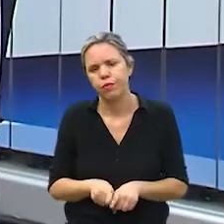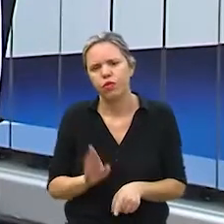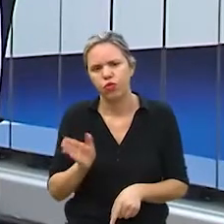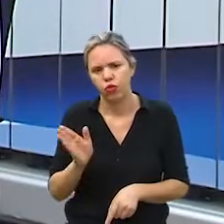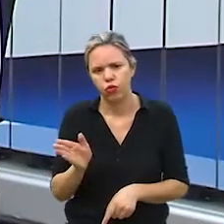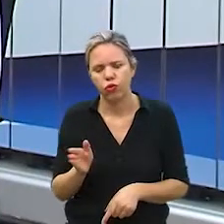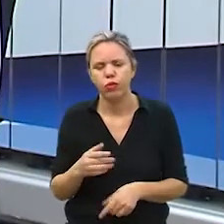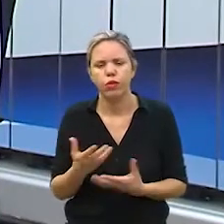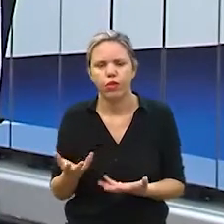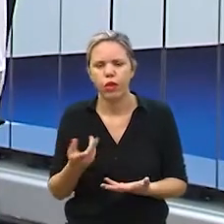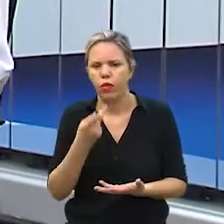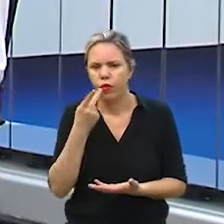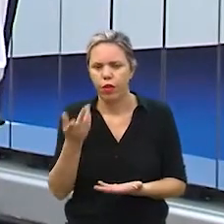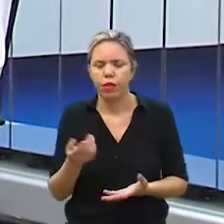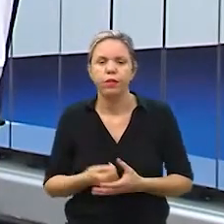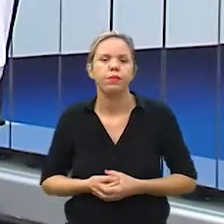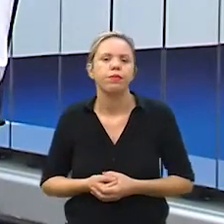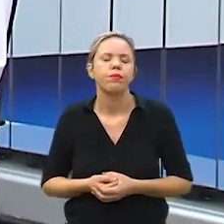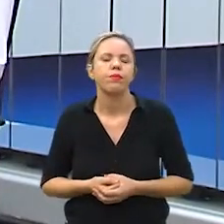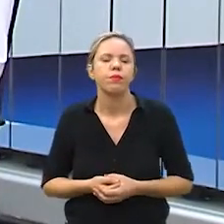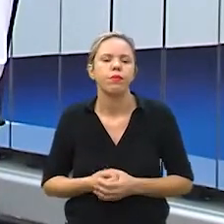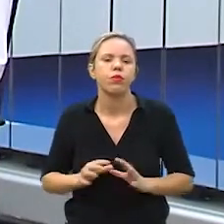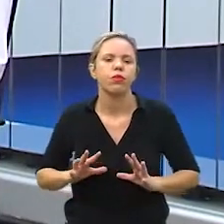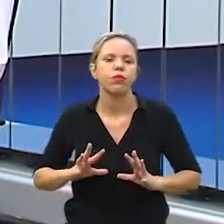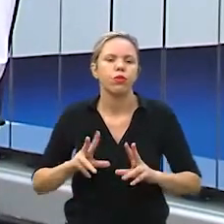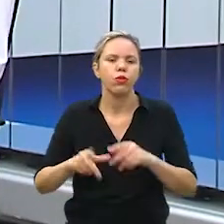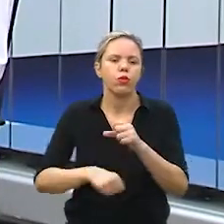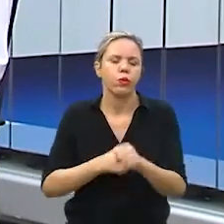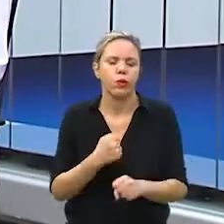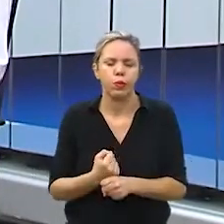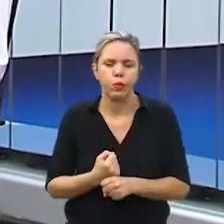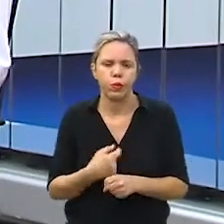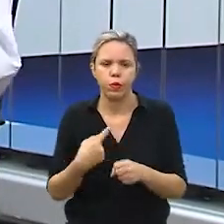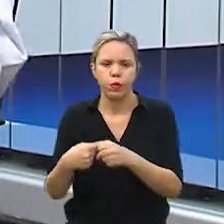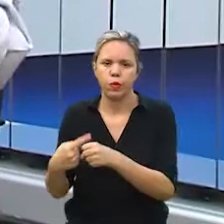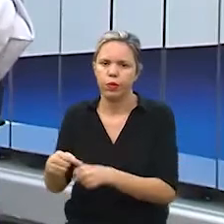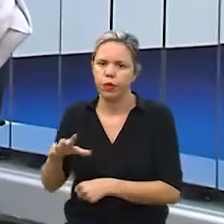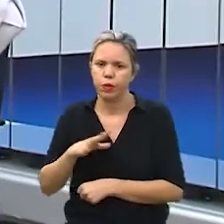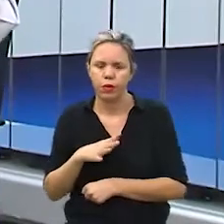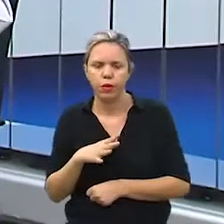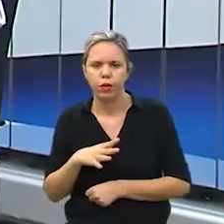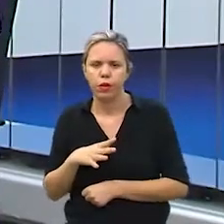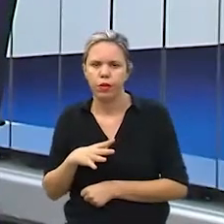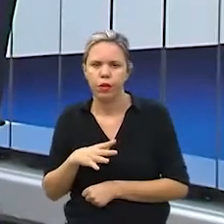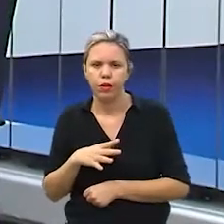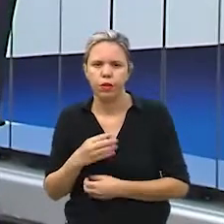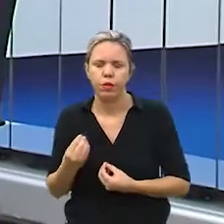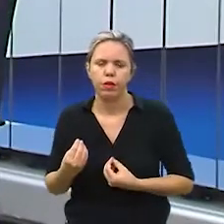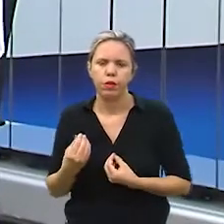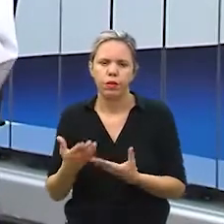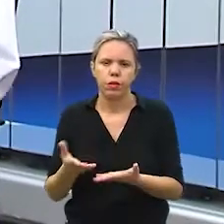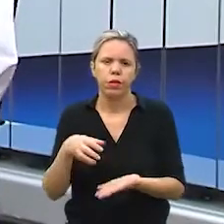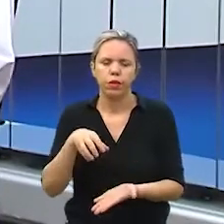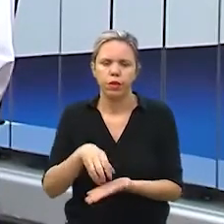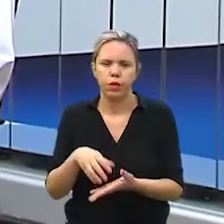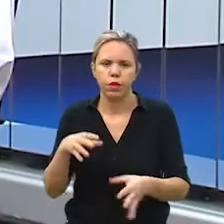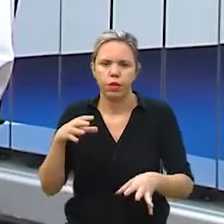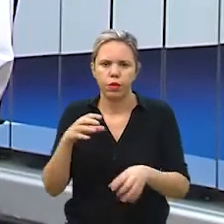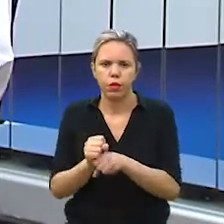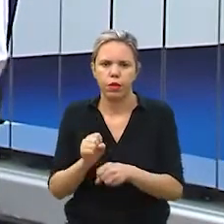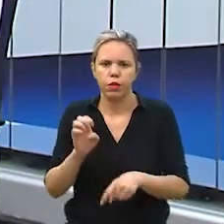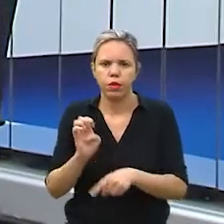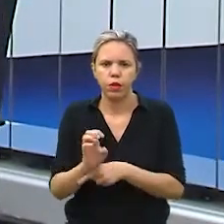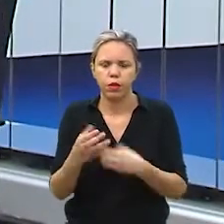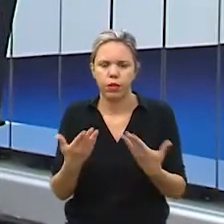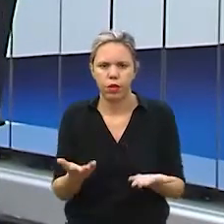já já eu quero abordar. Arnaldo, então todos os anos os municípios eles encaminham ao Tribunal de Contas do